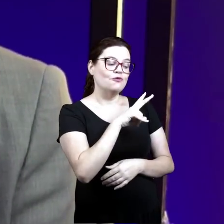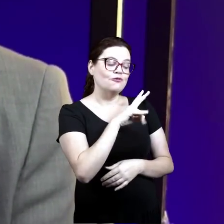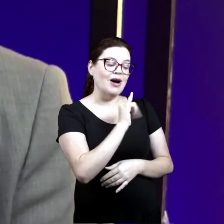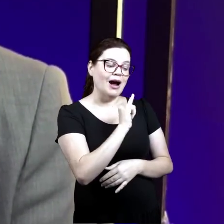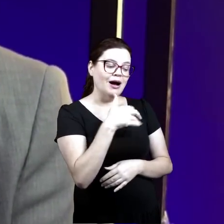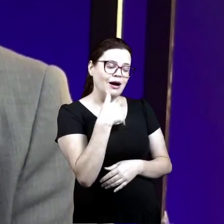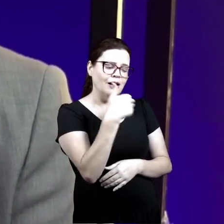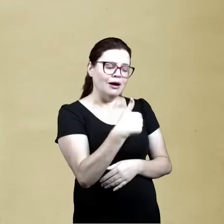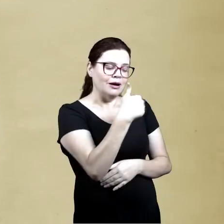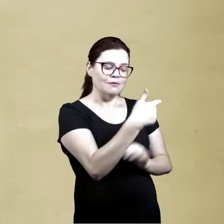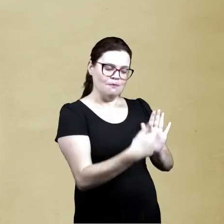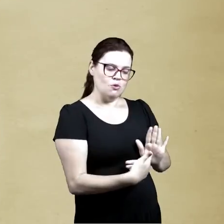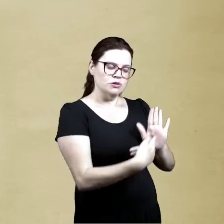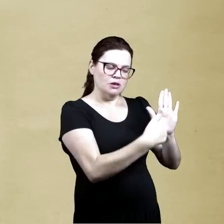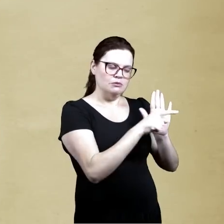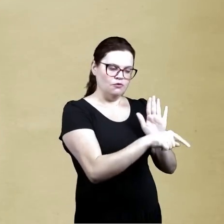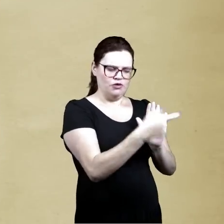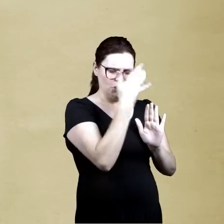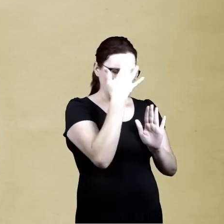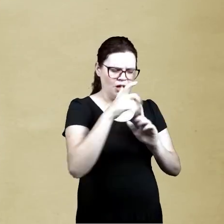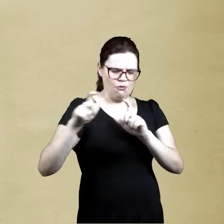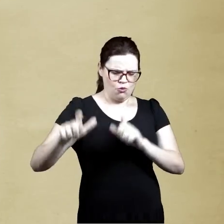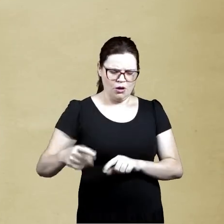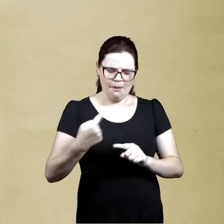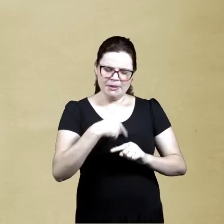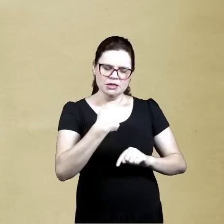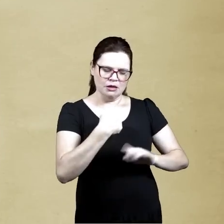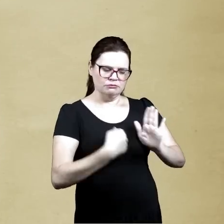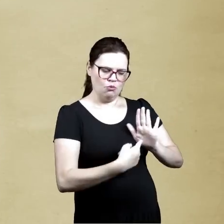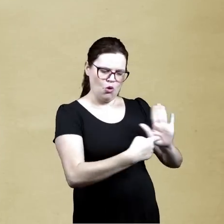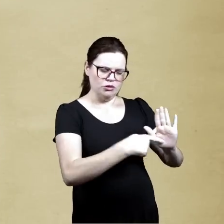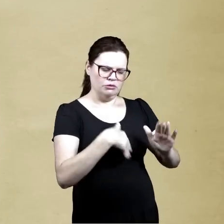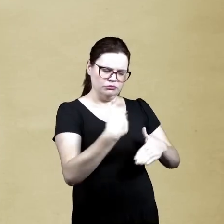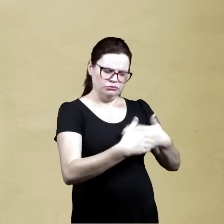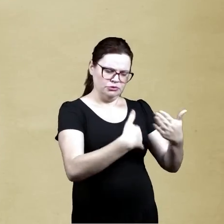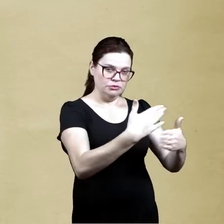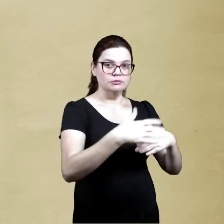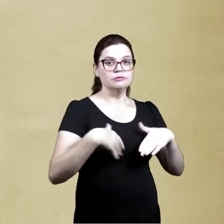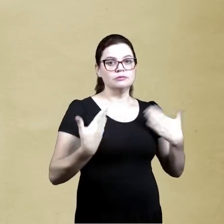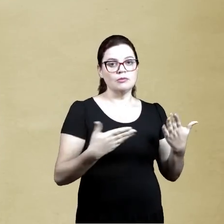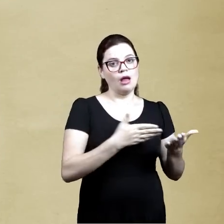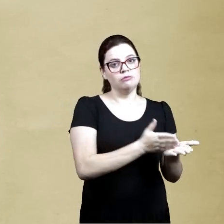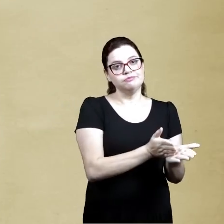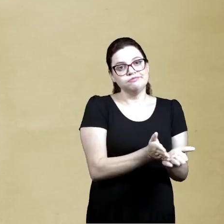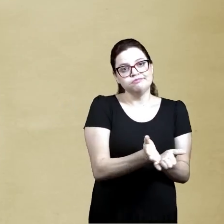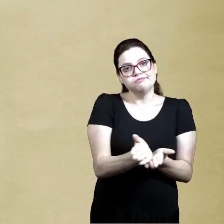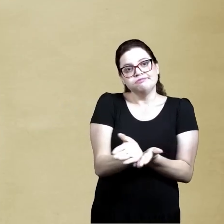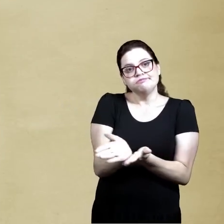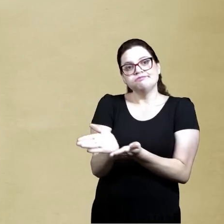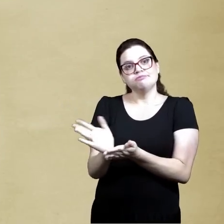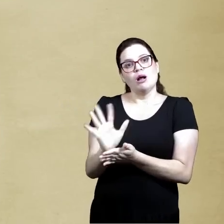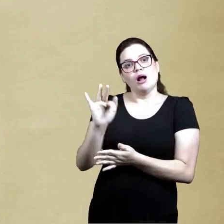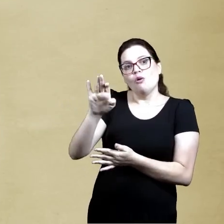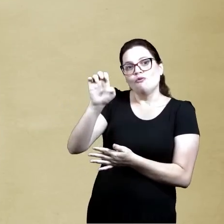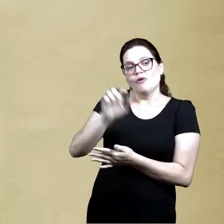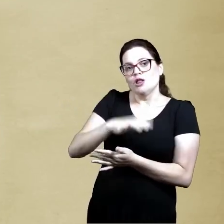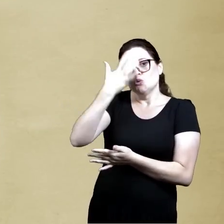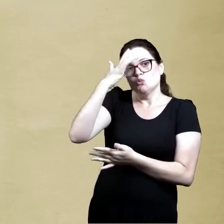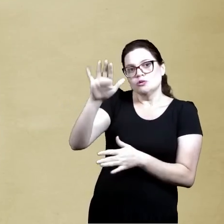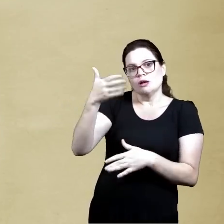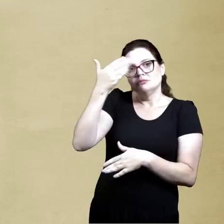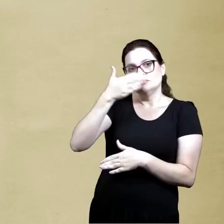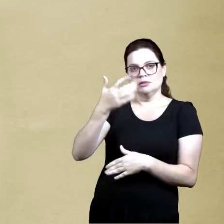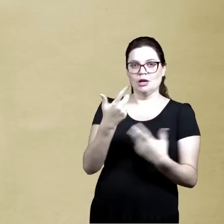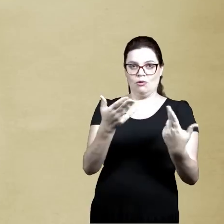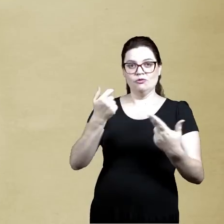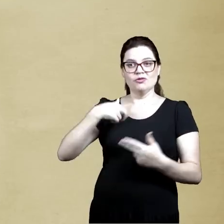a terra que eu vou te dar, mas eu vou te mostrar, né? Isso. Que é a caminhada pela fé. Por exemplo, nós estamos caminhando para a eternidade, nós não